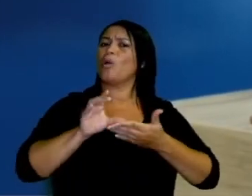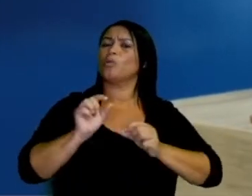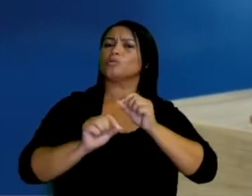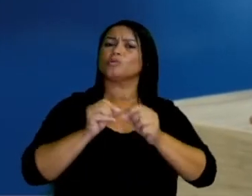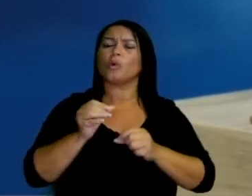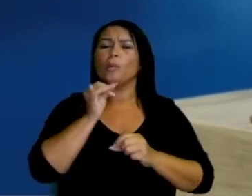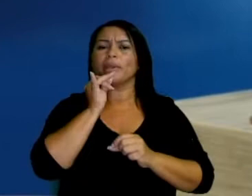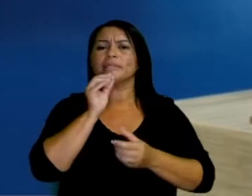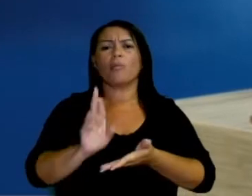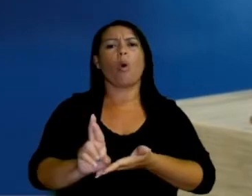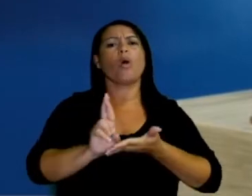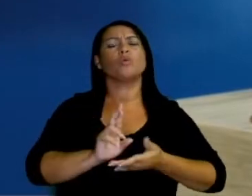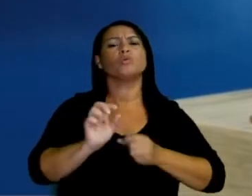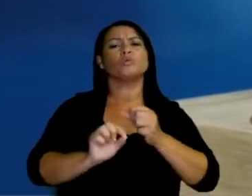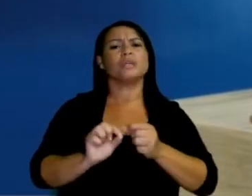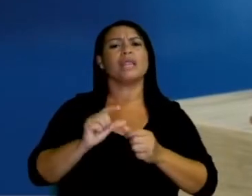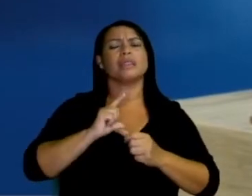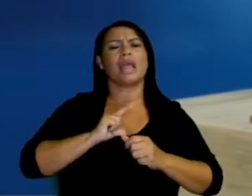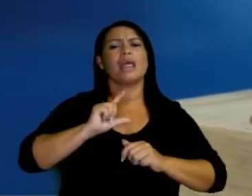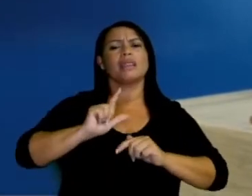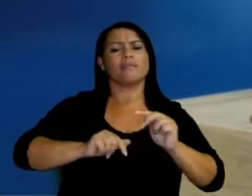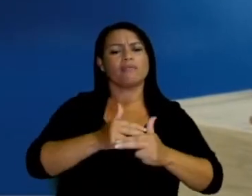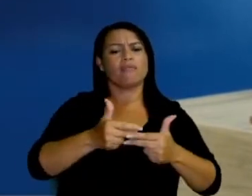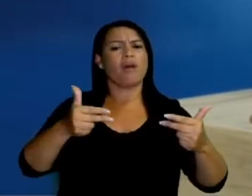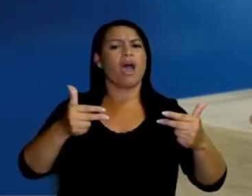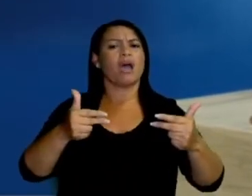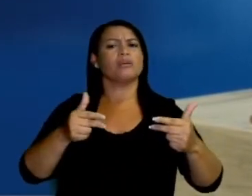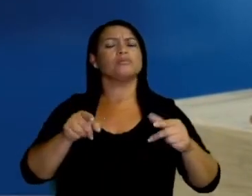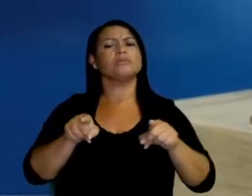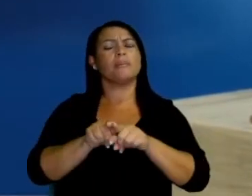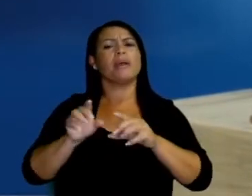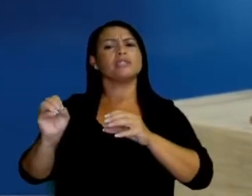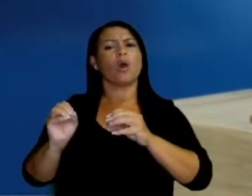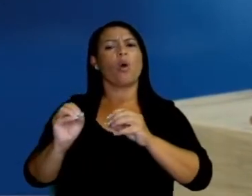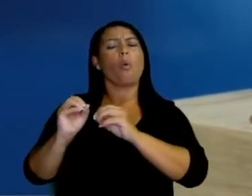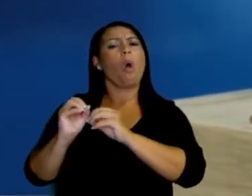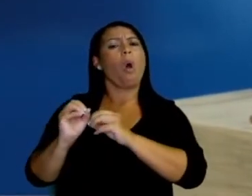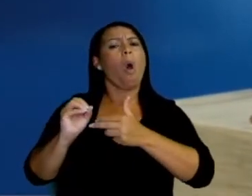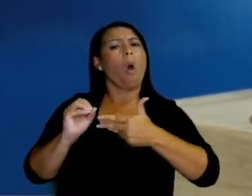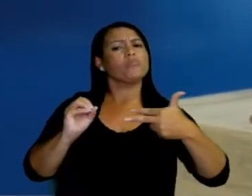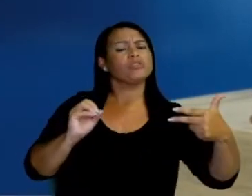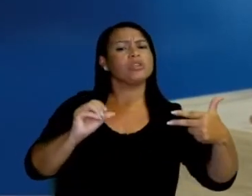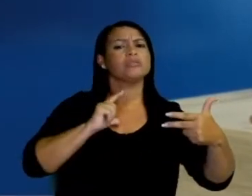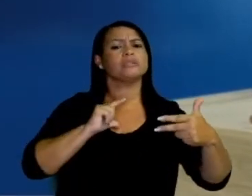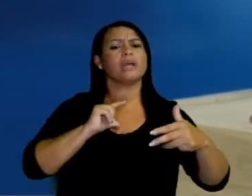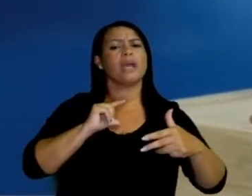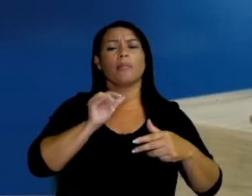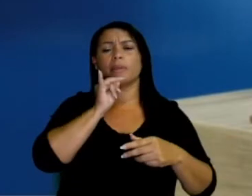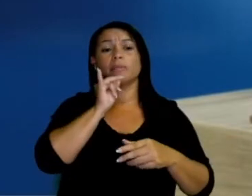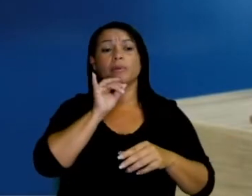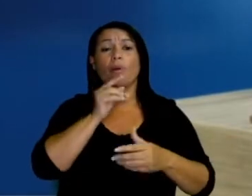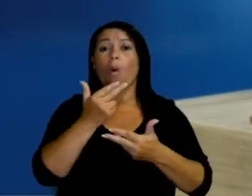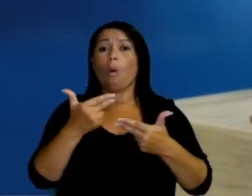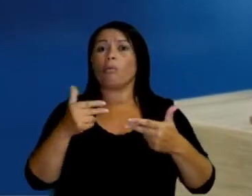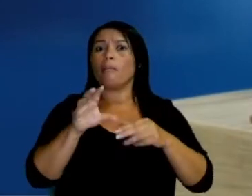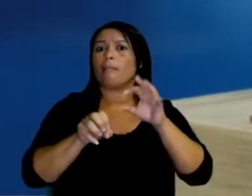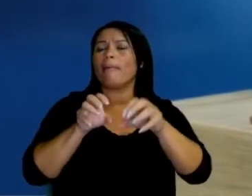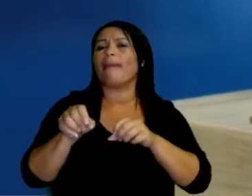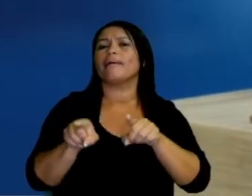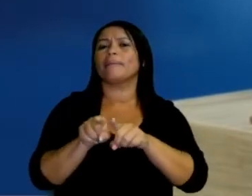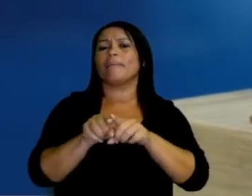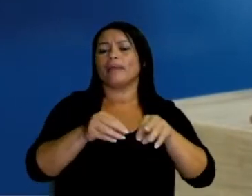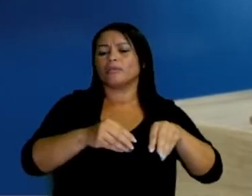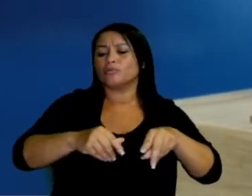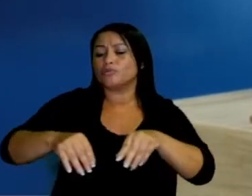né, objetos que são, né, muitas vezes extraídos da natureza, da superfície do solo, ou seja, e